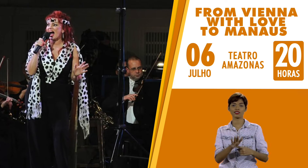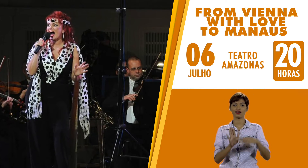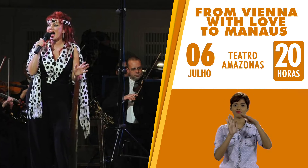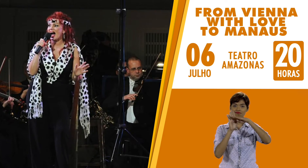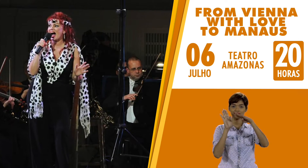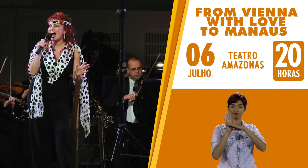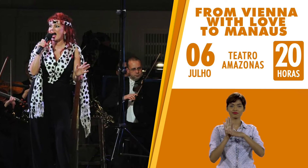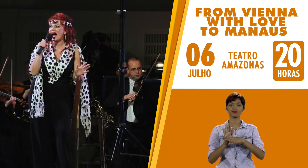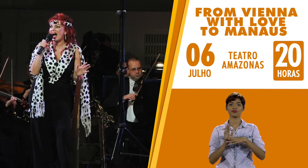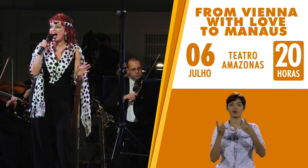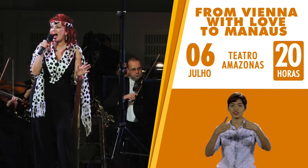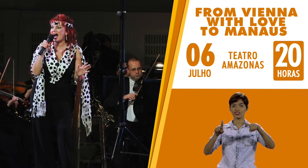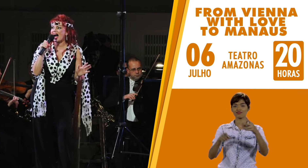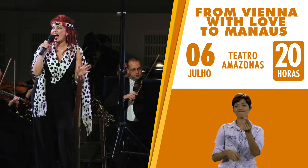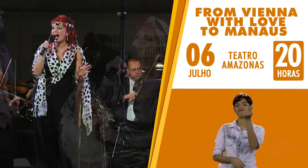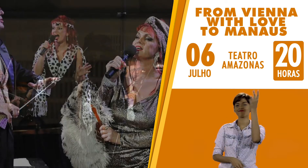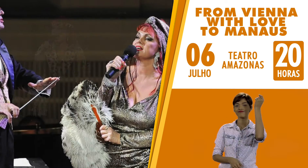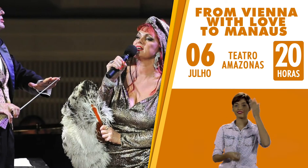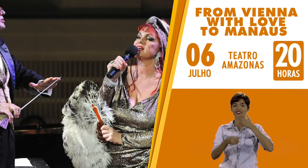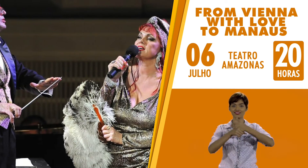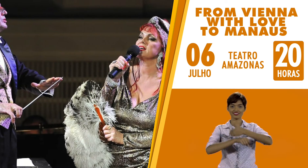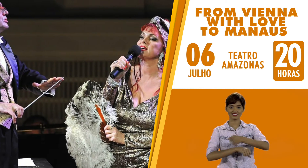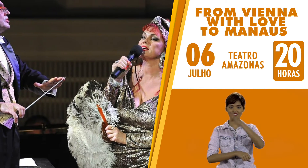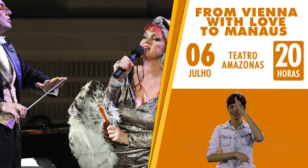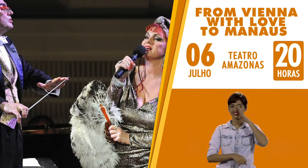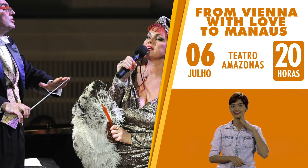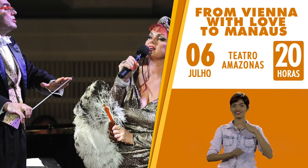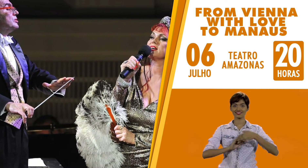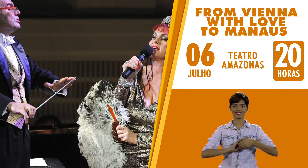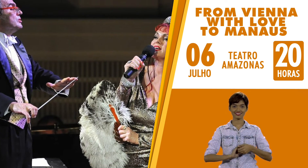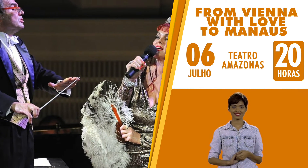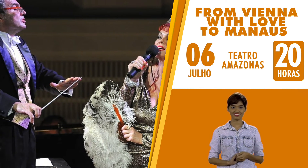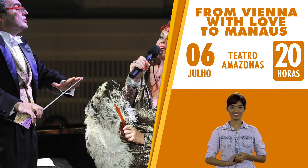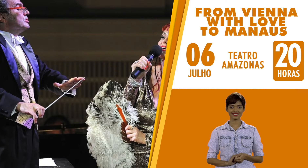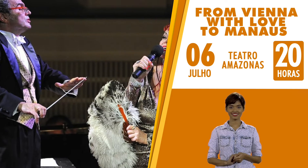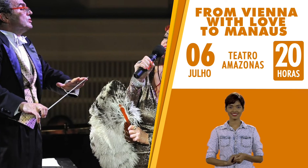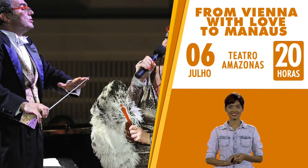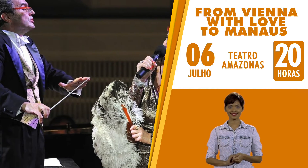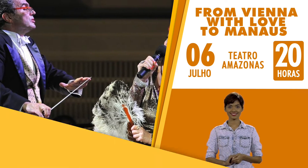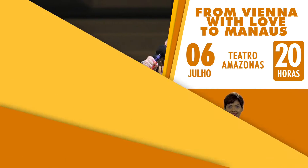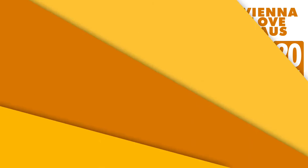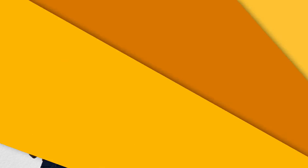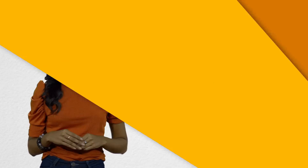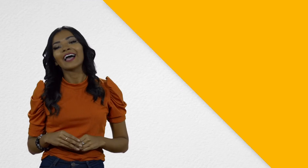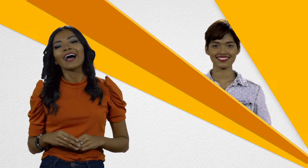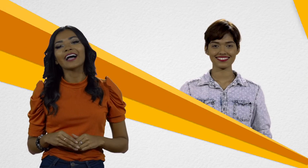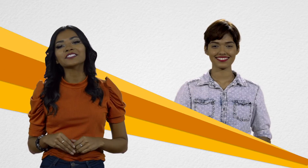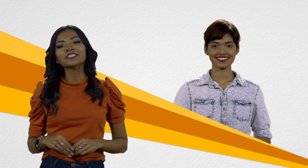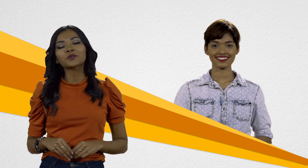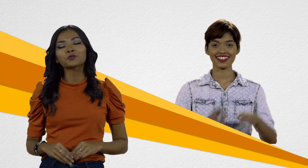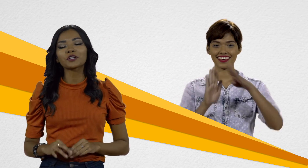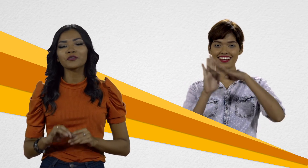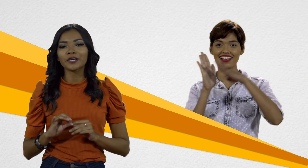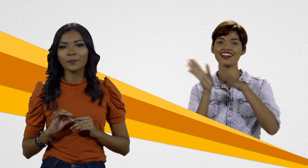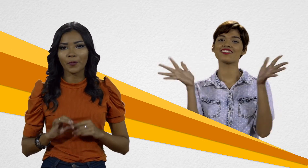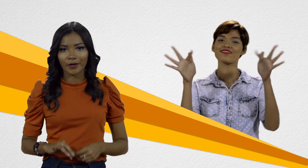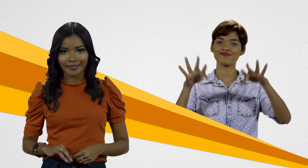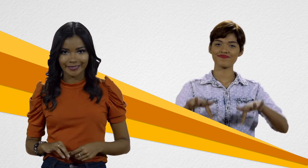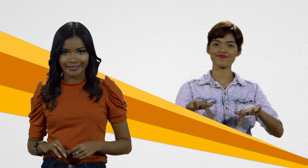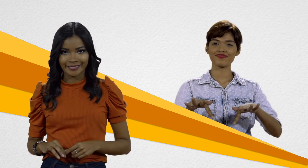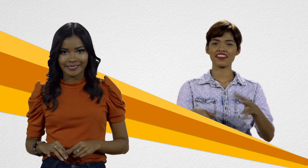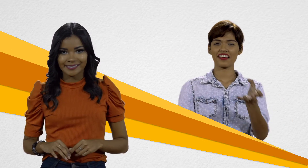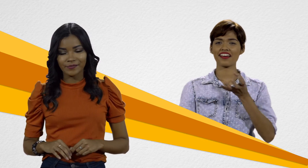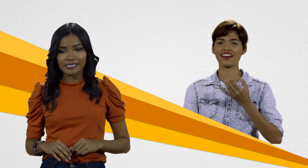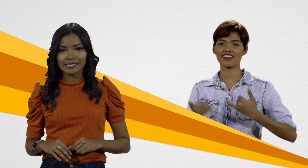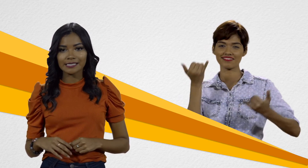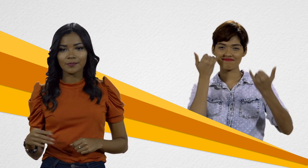e terá uma s uma solista diretamente da áustria a entrada é gratuita a agenda da cultura fica por